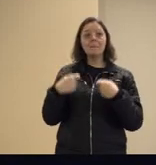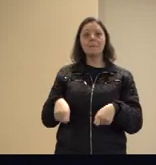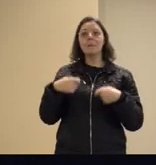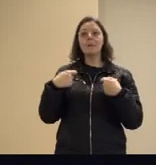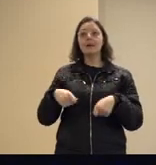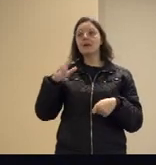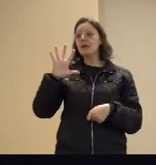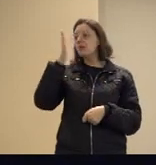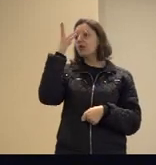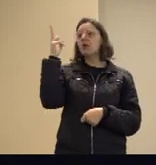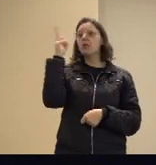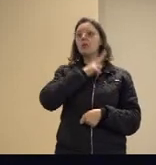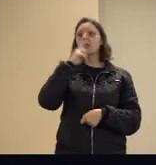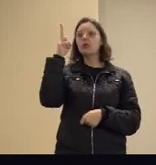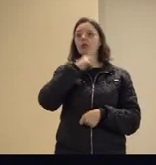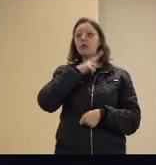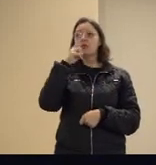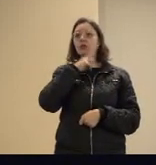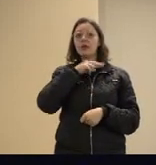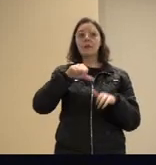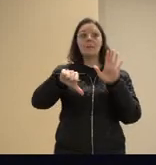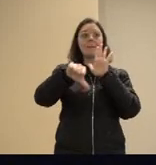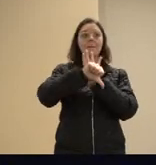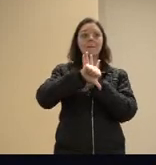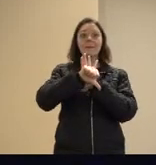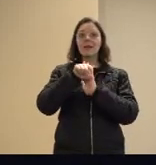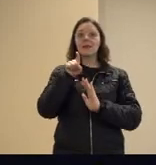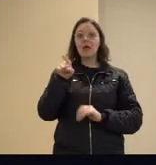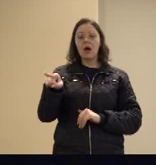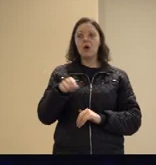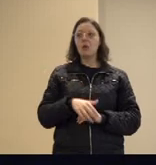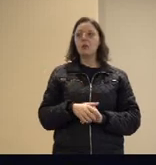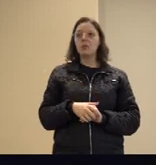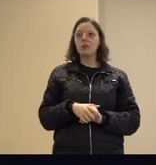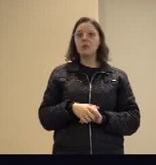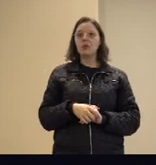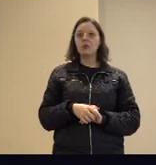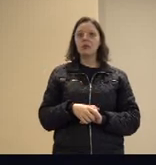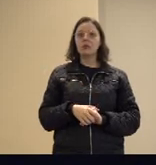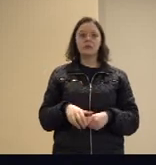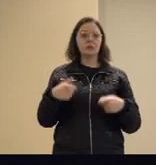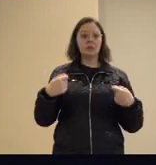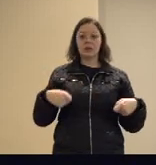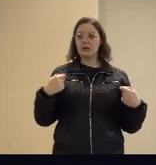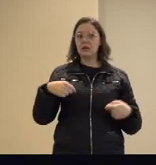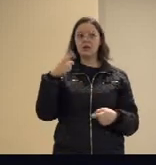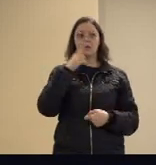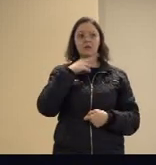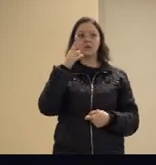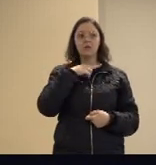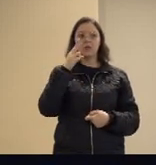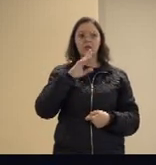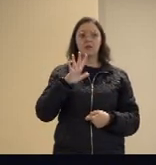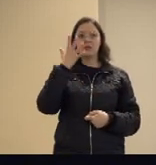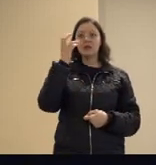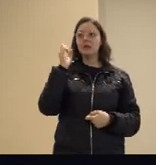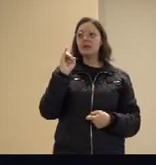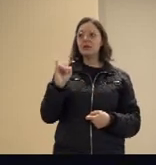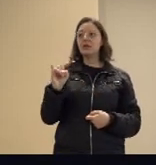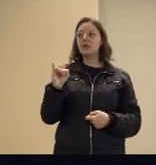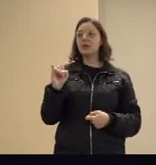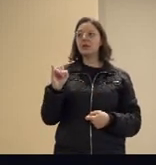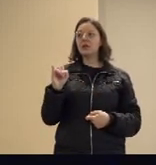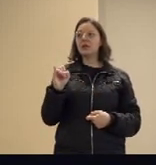resolvido urgentemente um caso penal? Eu tenho que resolver urgentemente se vou destituir ou não do